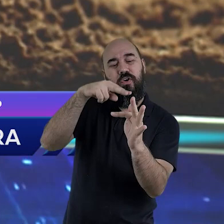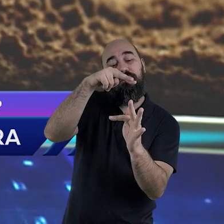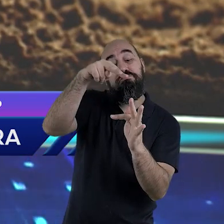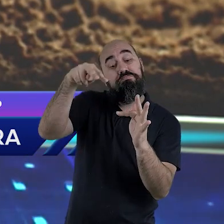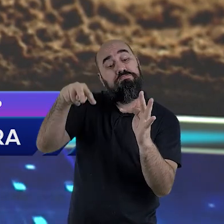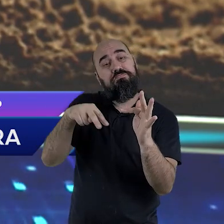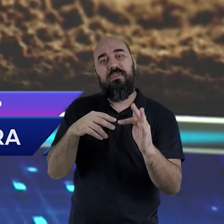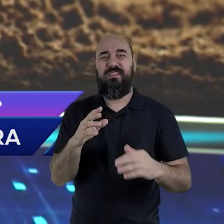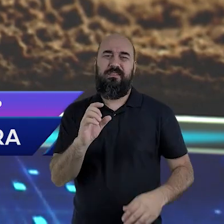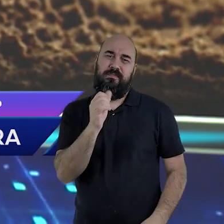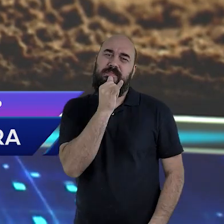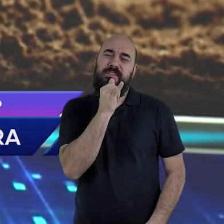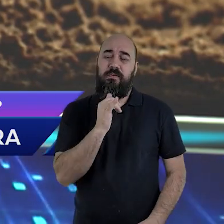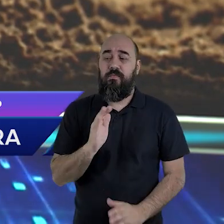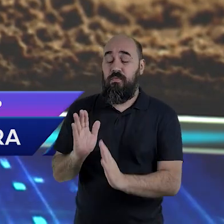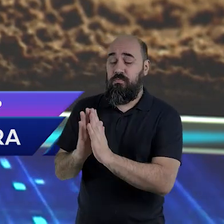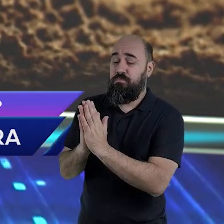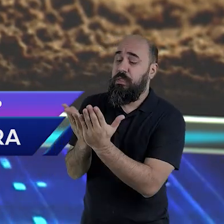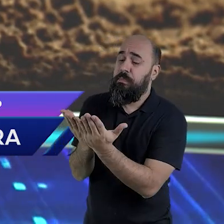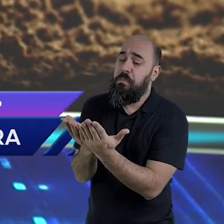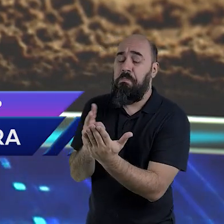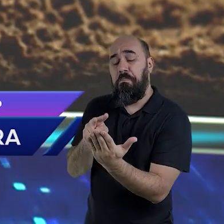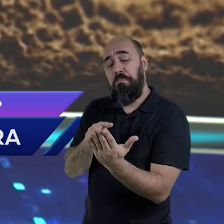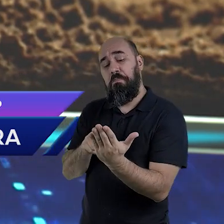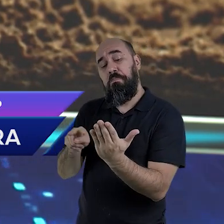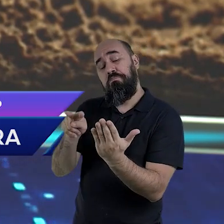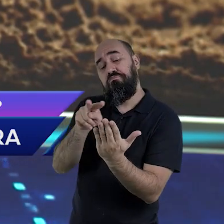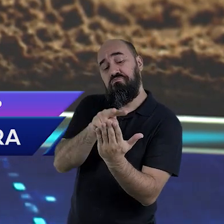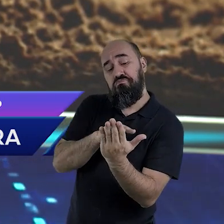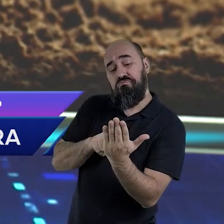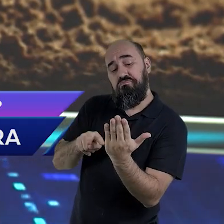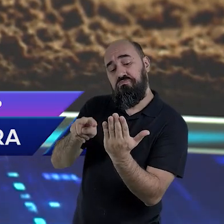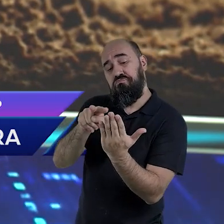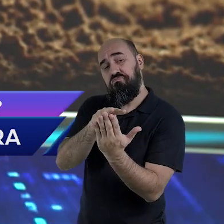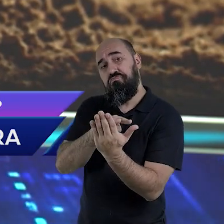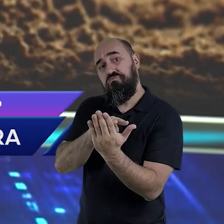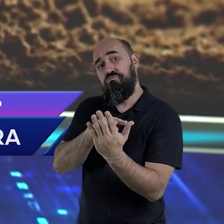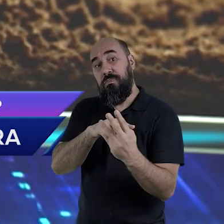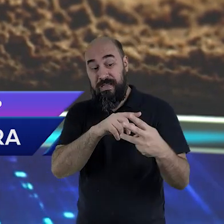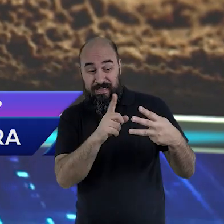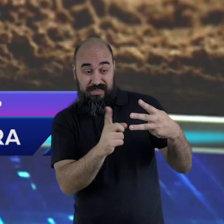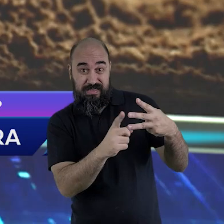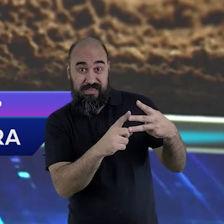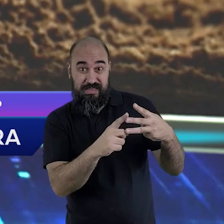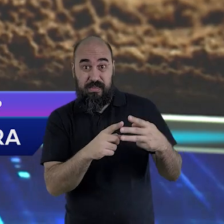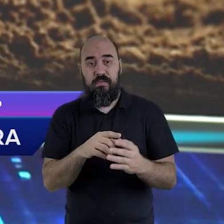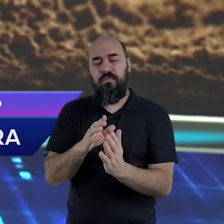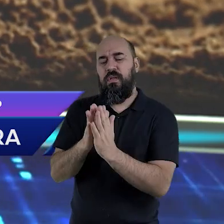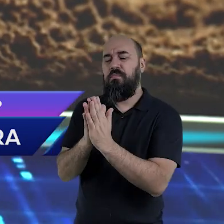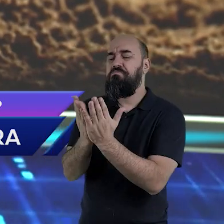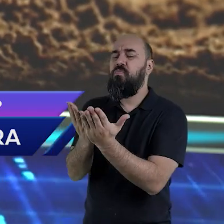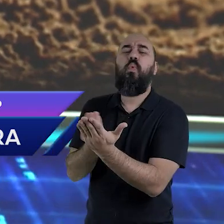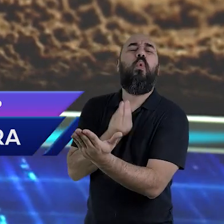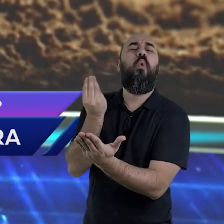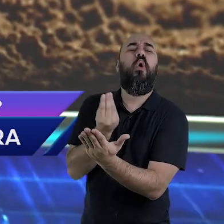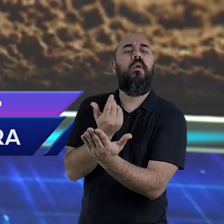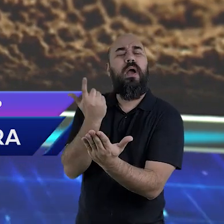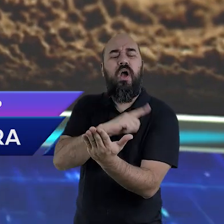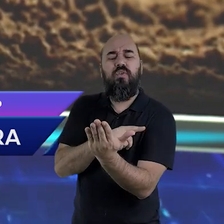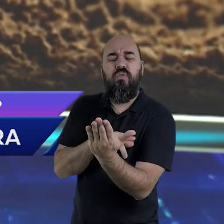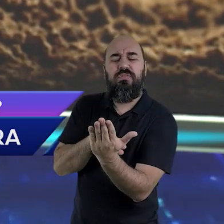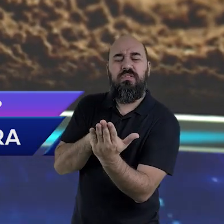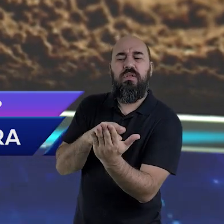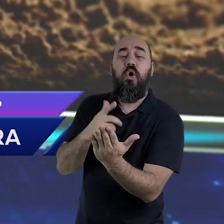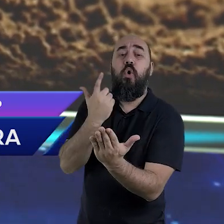Pesquisar para ver como é, já é a forma do cientista. Agora, a terceira é mergulhando fundo,